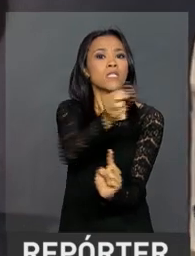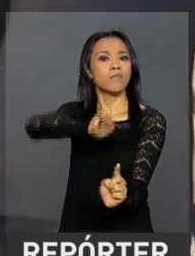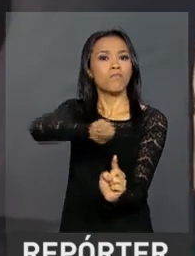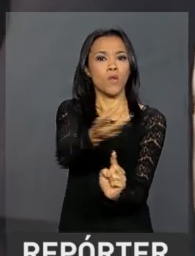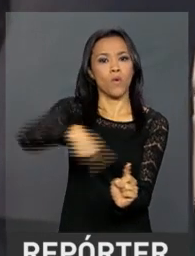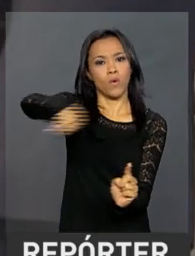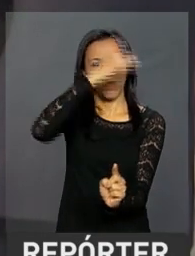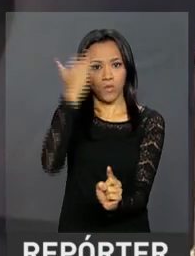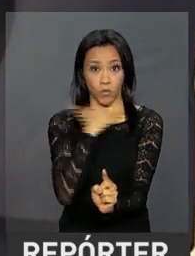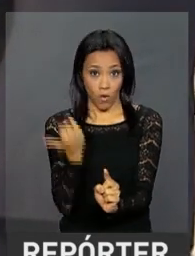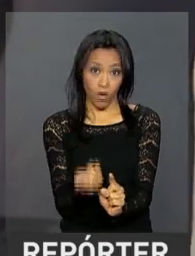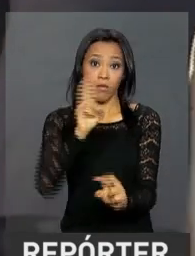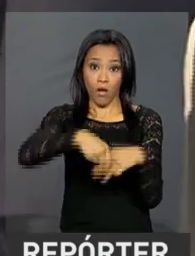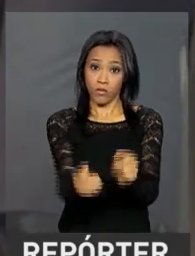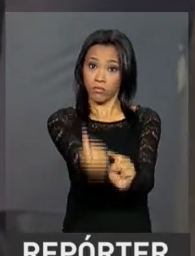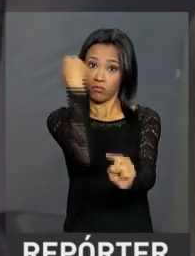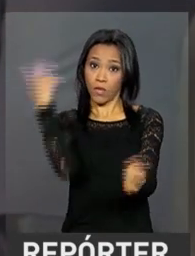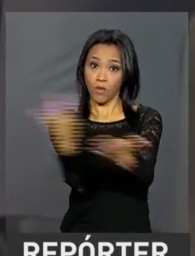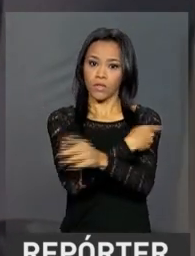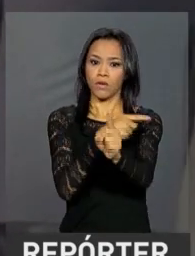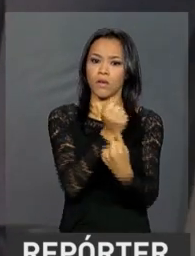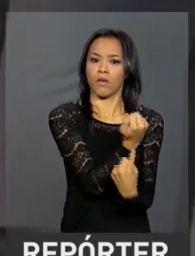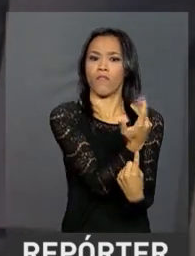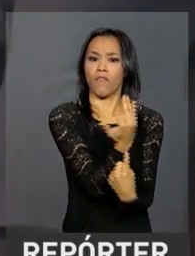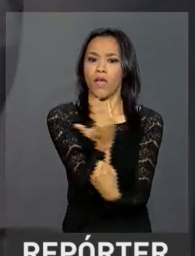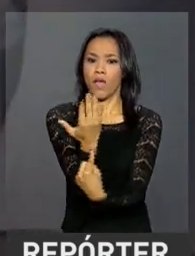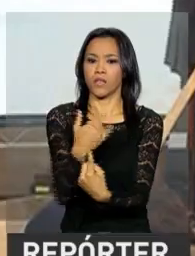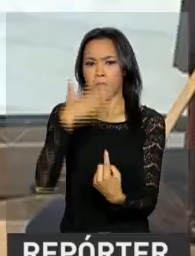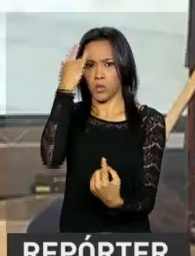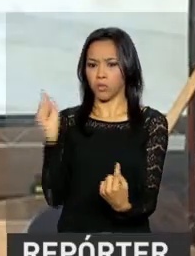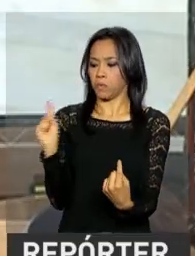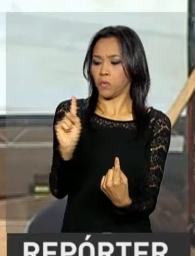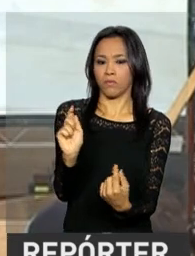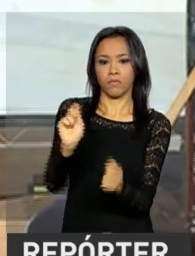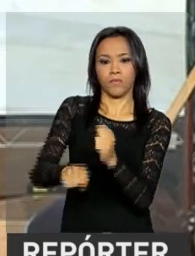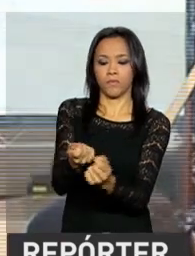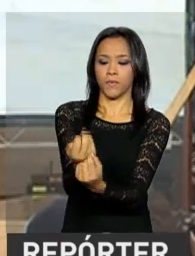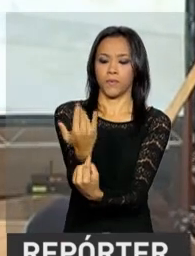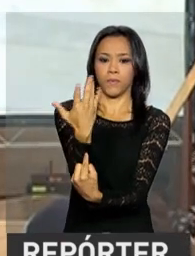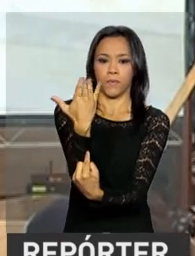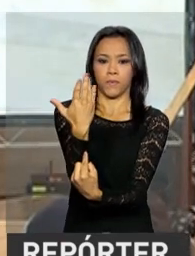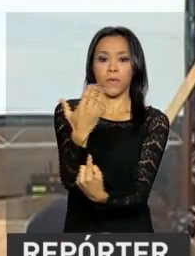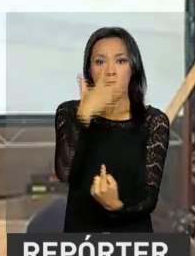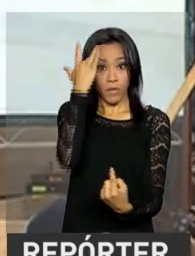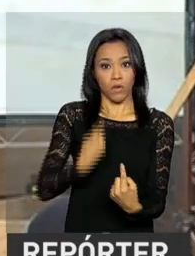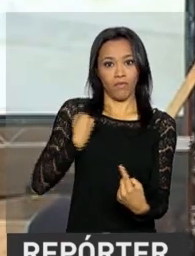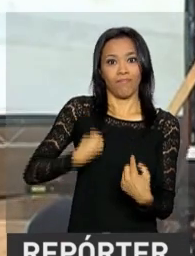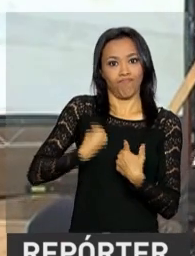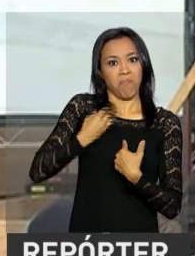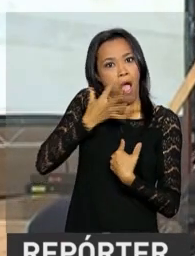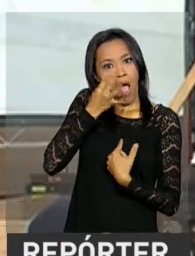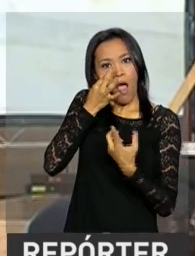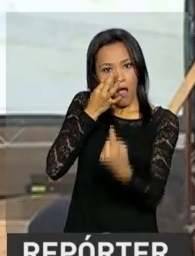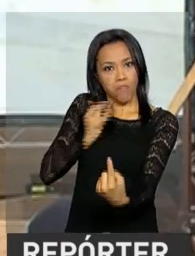e outras vítimas do holocausto as velas foram acesas por autoridades acompanhadas de um sobrevivente da tragédia e